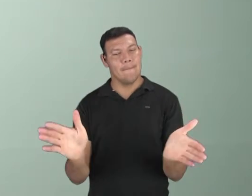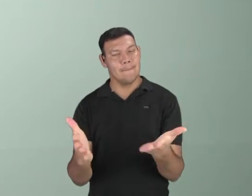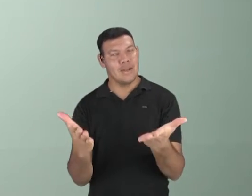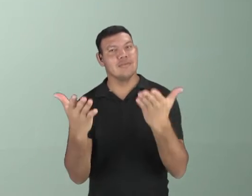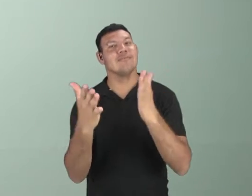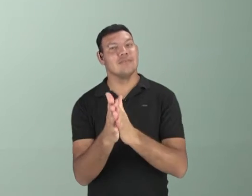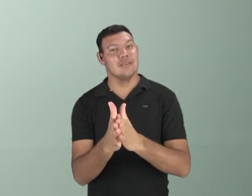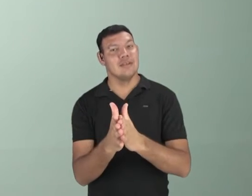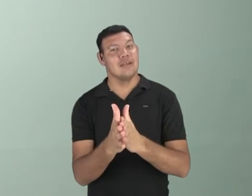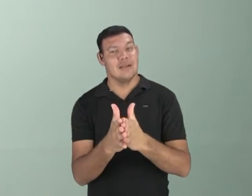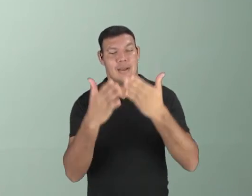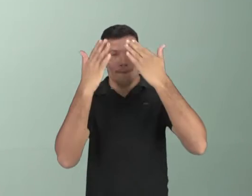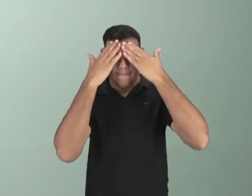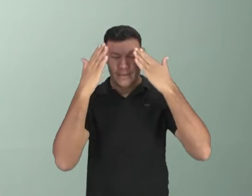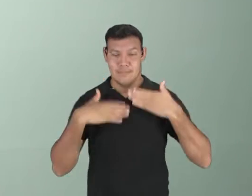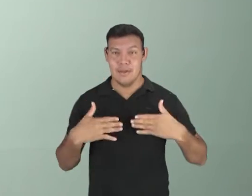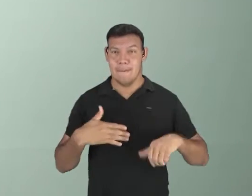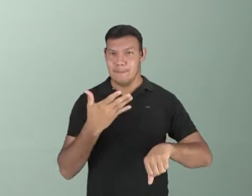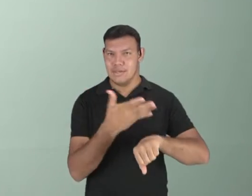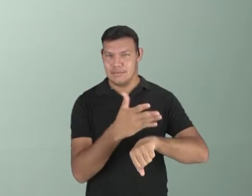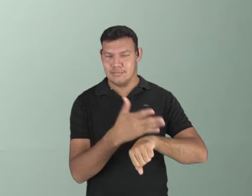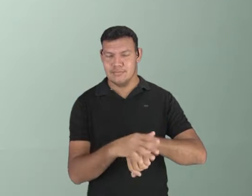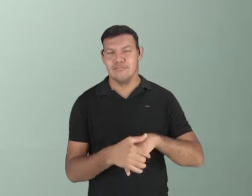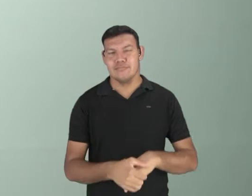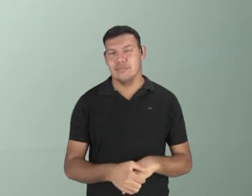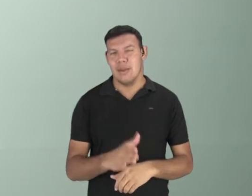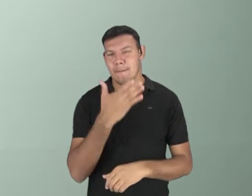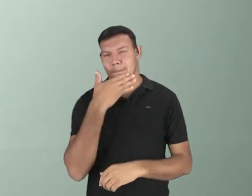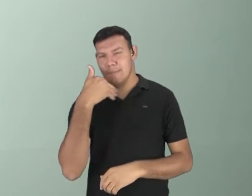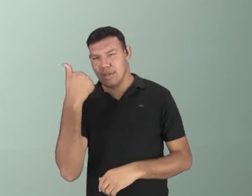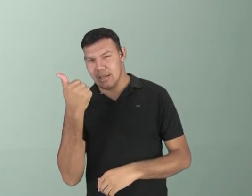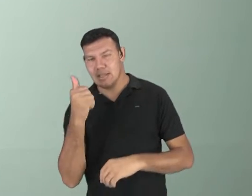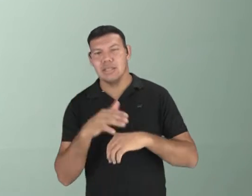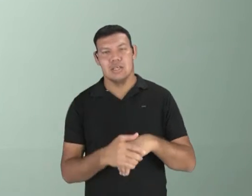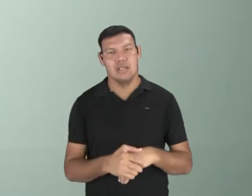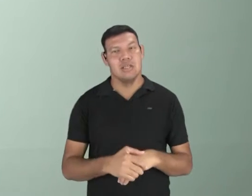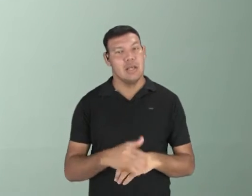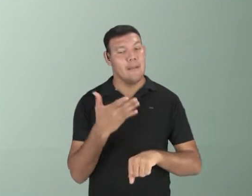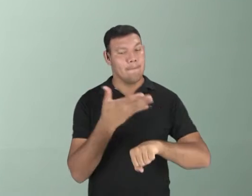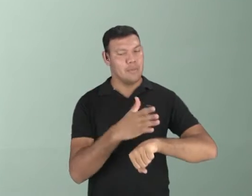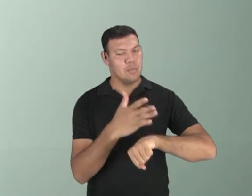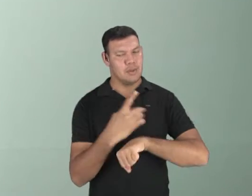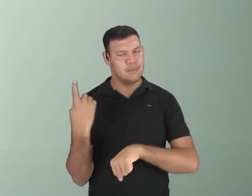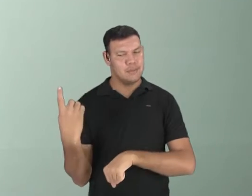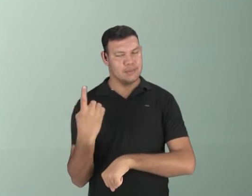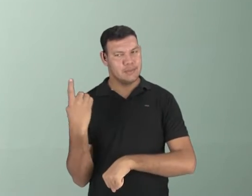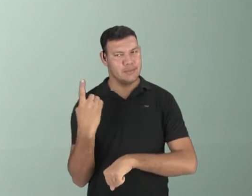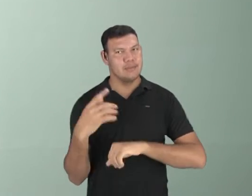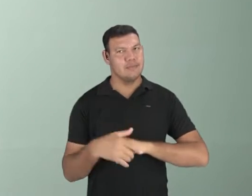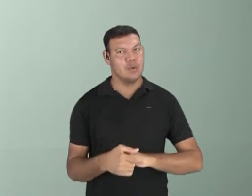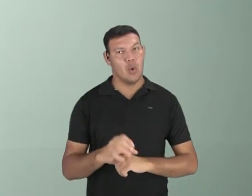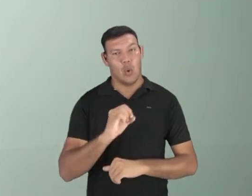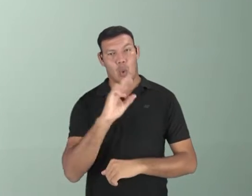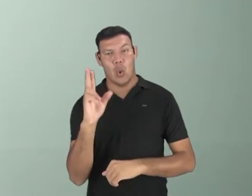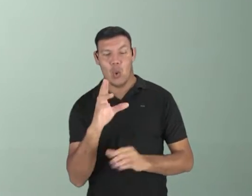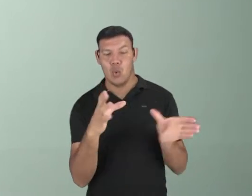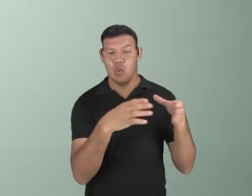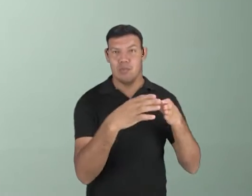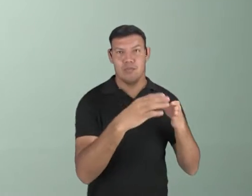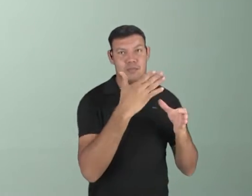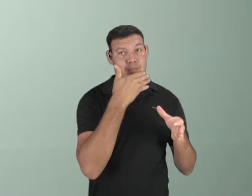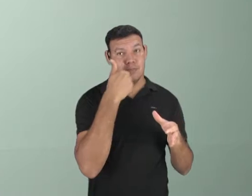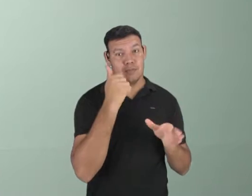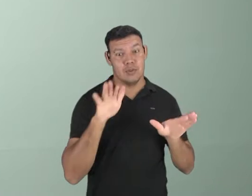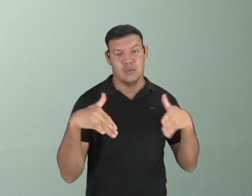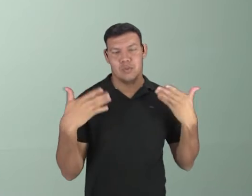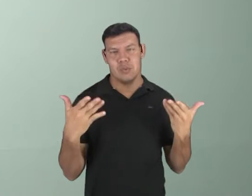corporais praticadas em grupos, tá? Será que é melhor do que as práticas corporais praticadas individualmente? Os benefícios são os